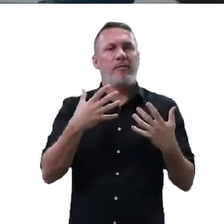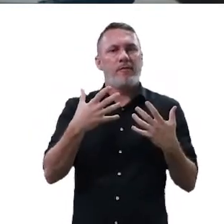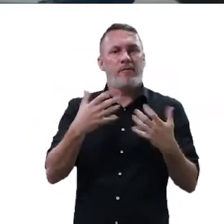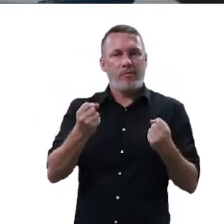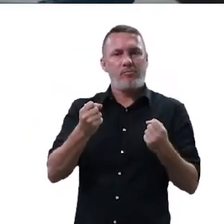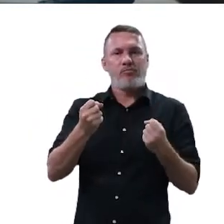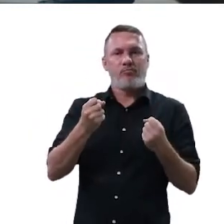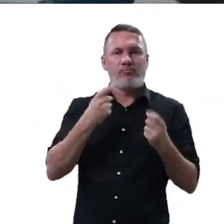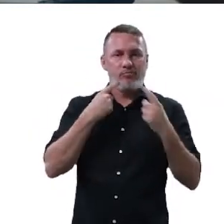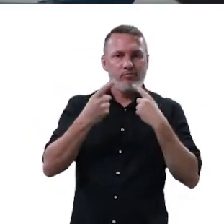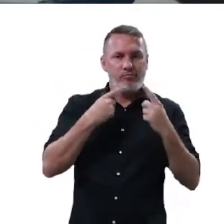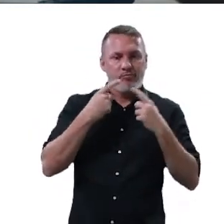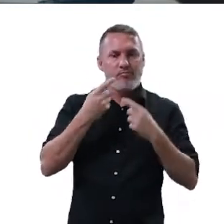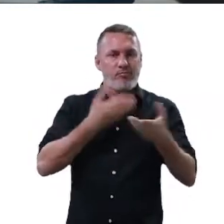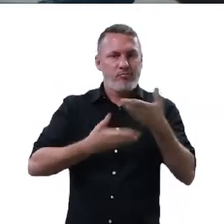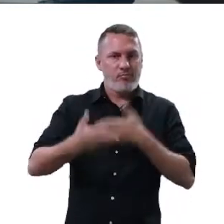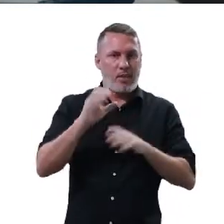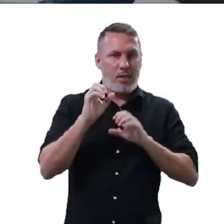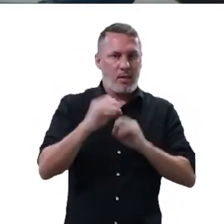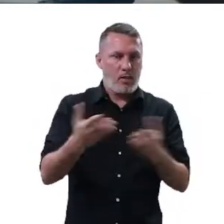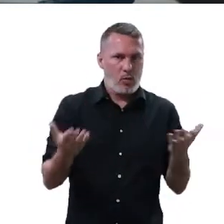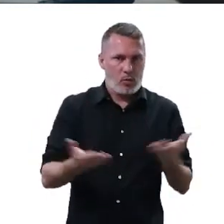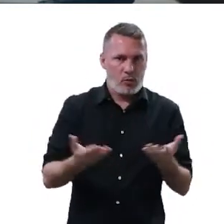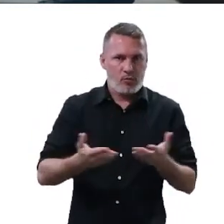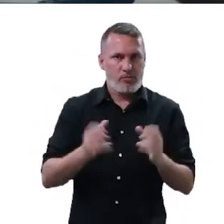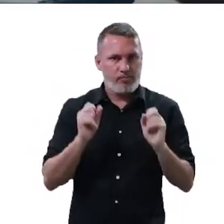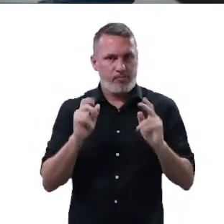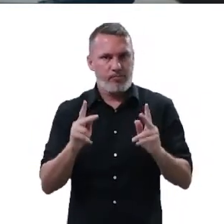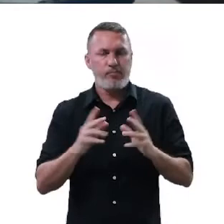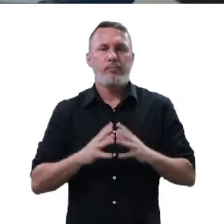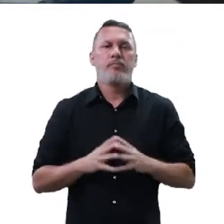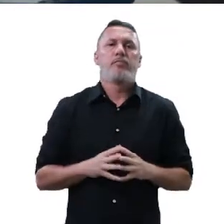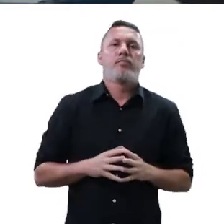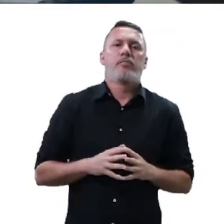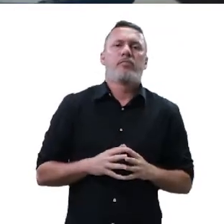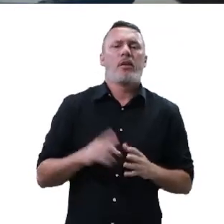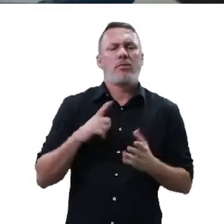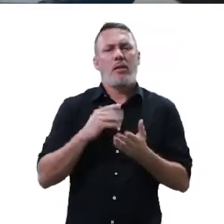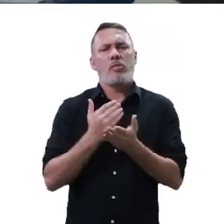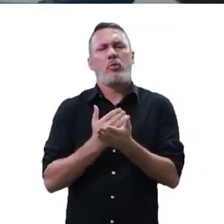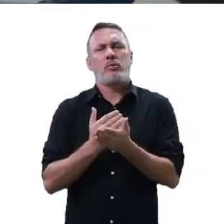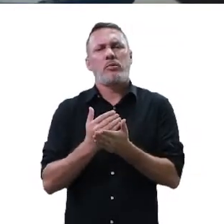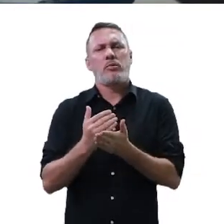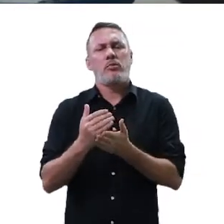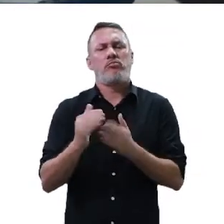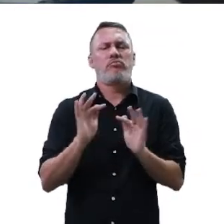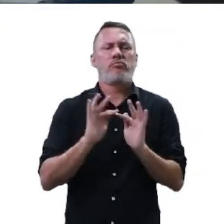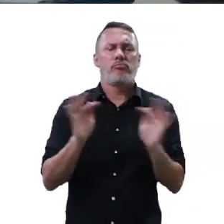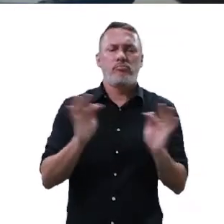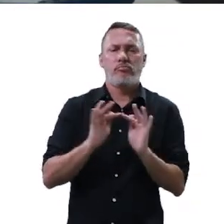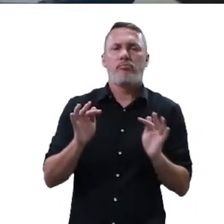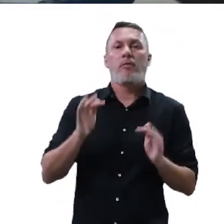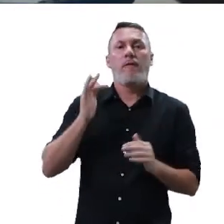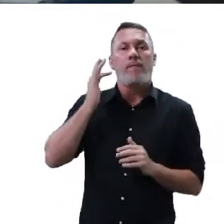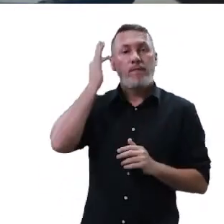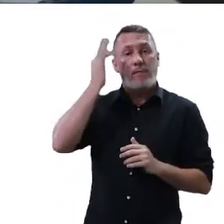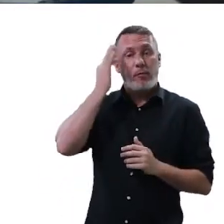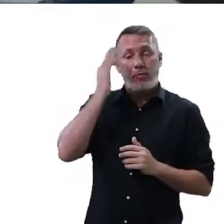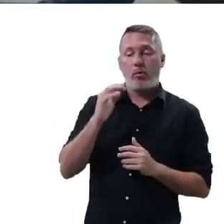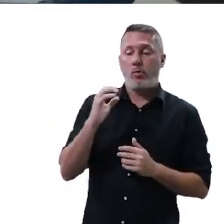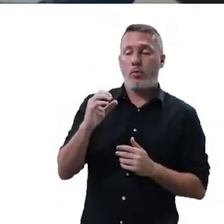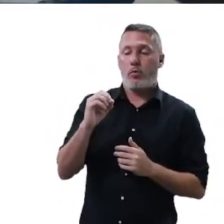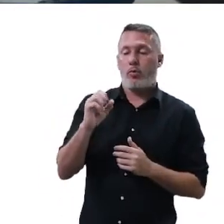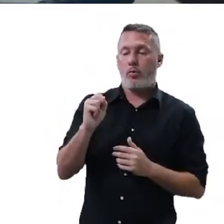gente vai tentar aqui responder juntos nessa nossa aula de hoje, tá? Então, uma introduçãozinha aí, vamos falar sobre a